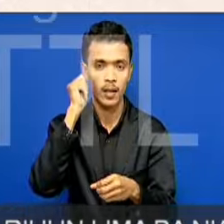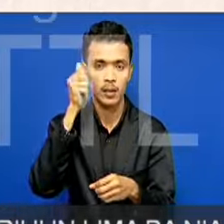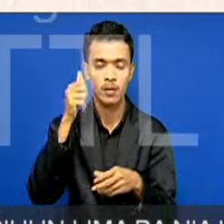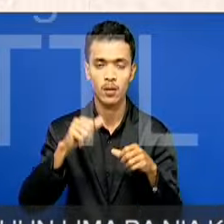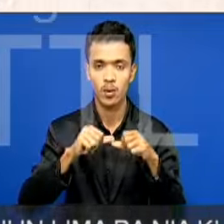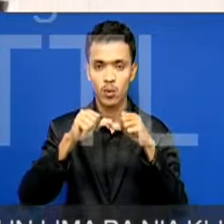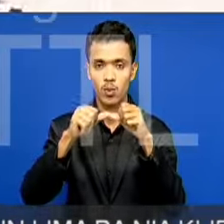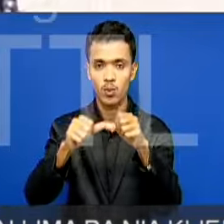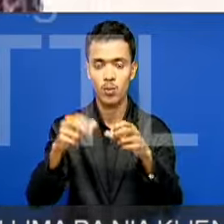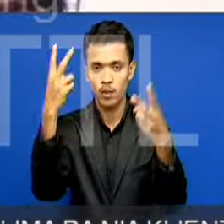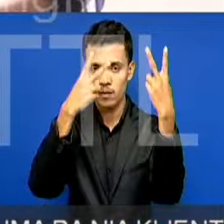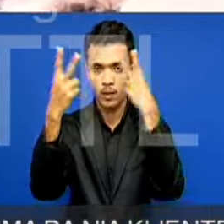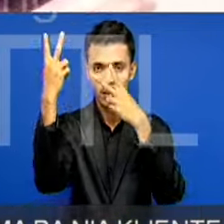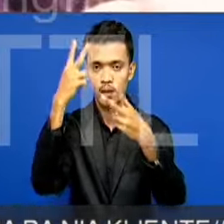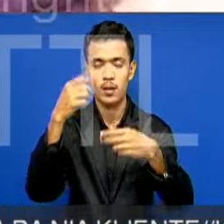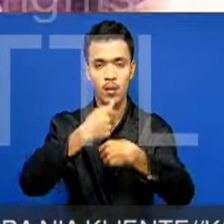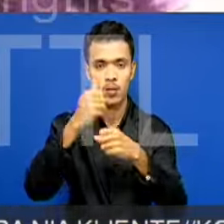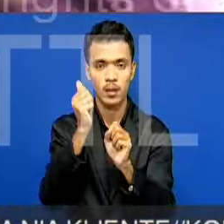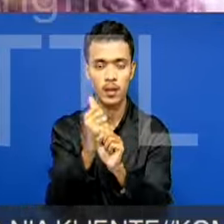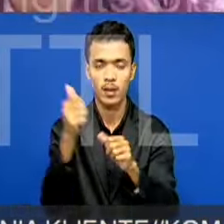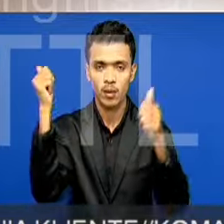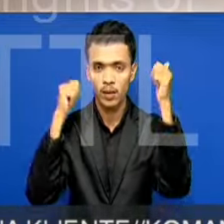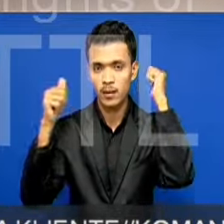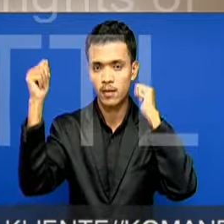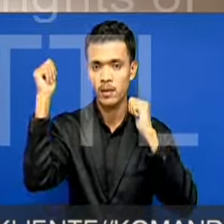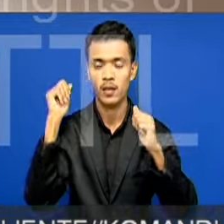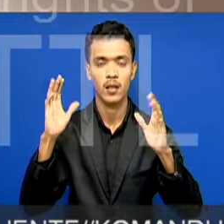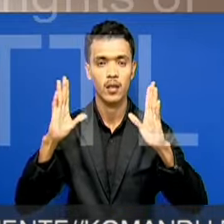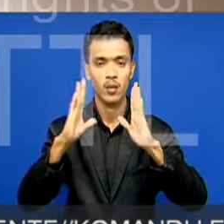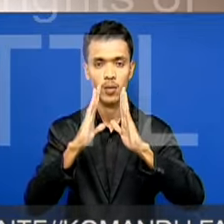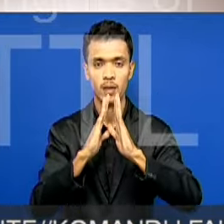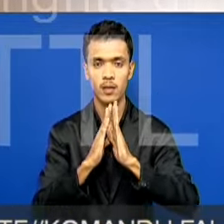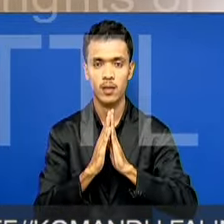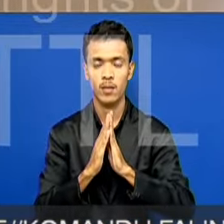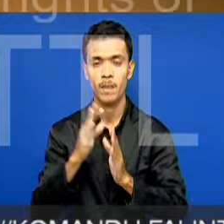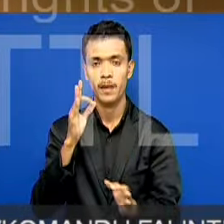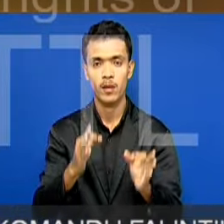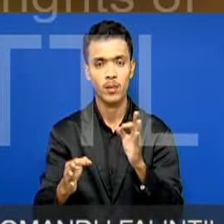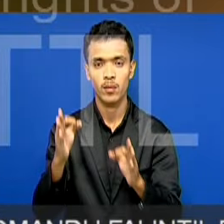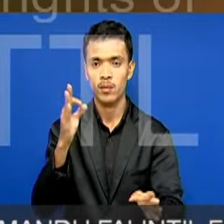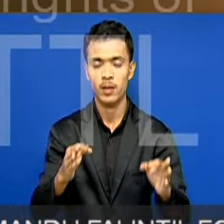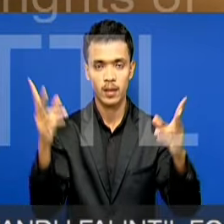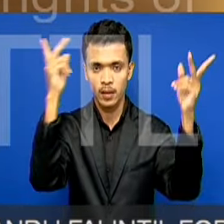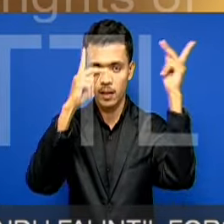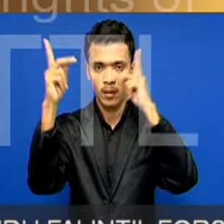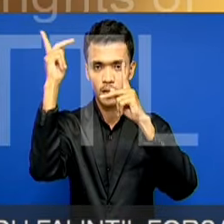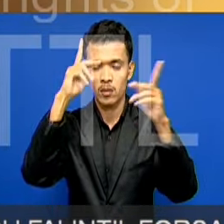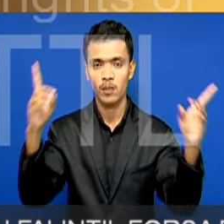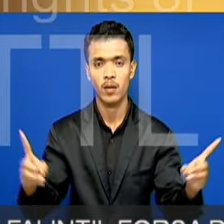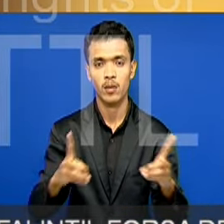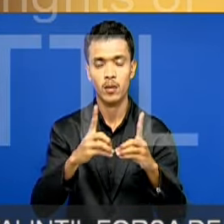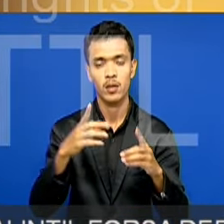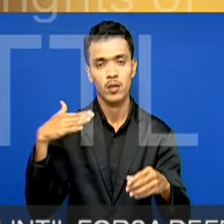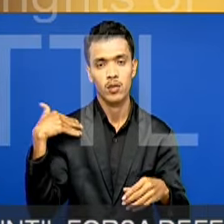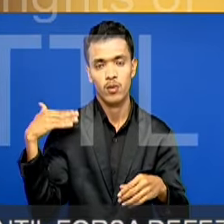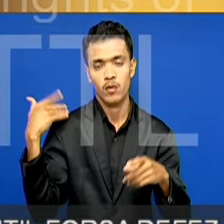visita onde halão atividade espiritual. Enquanto caso não aconteça entre jovem timoruan